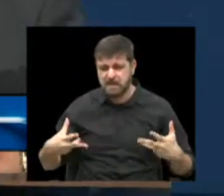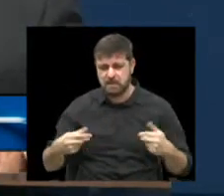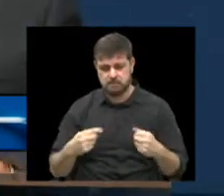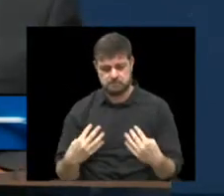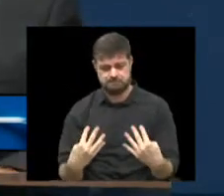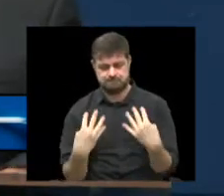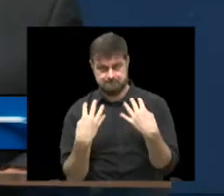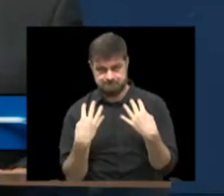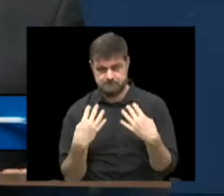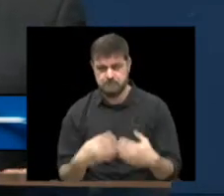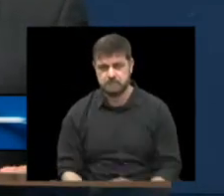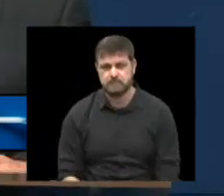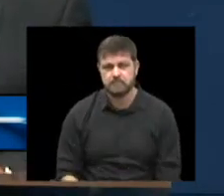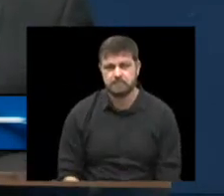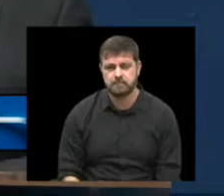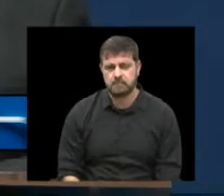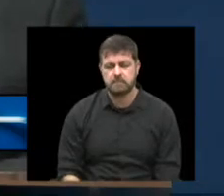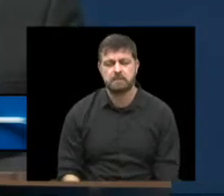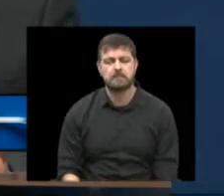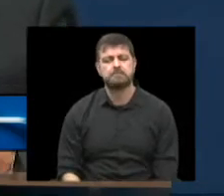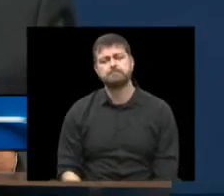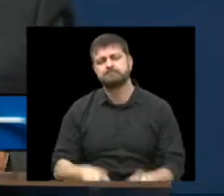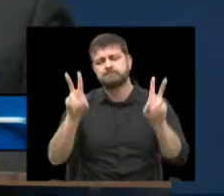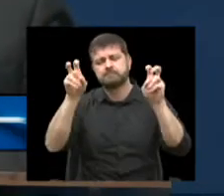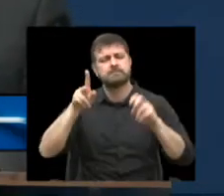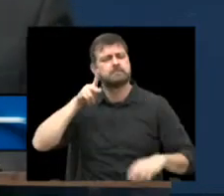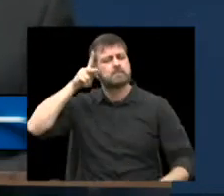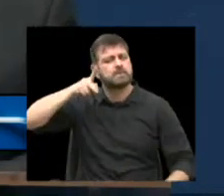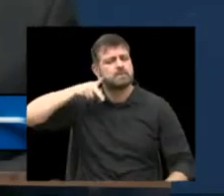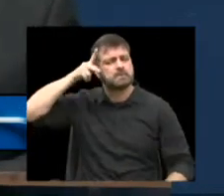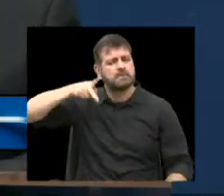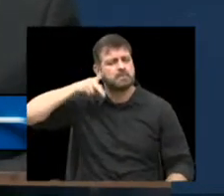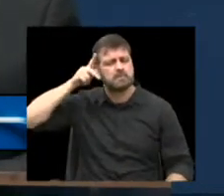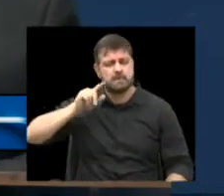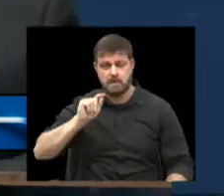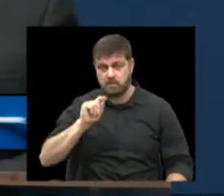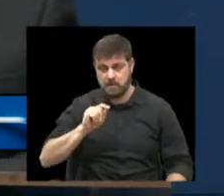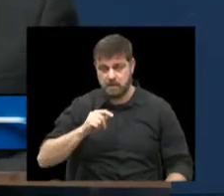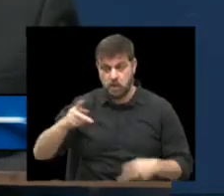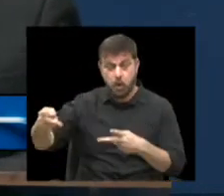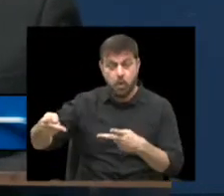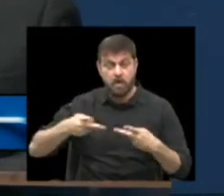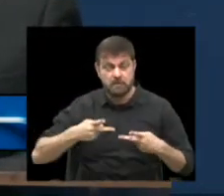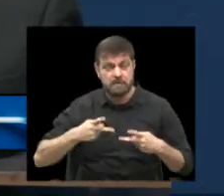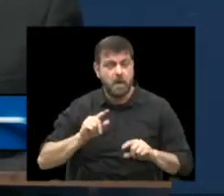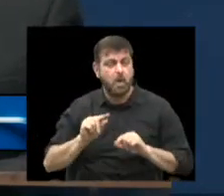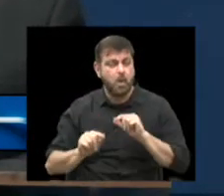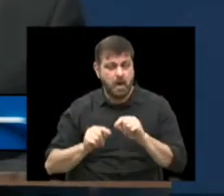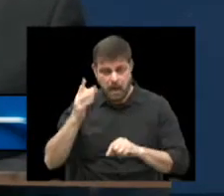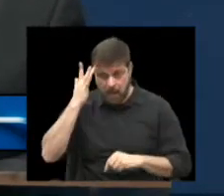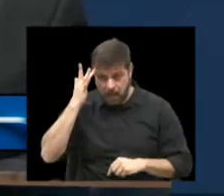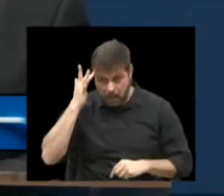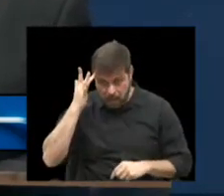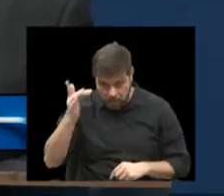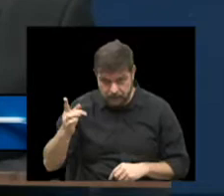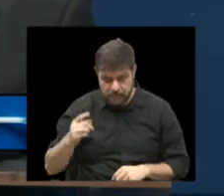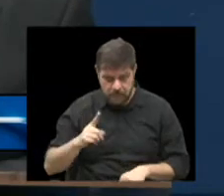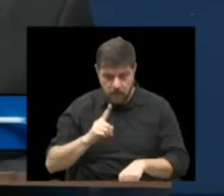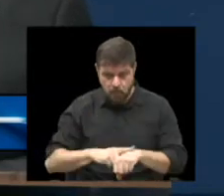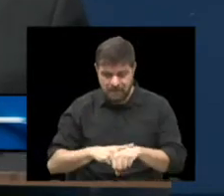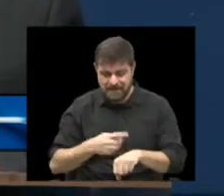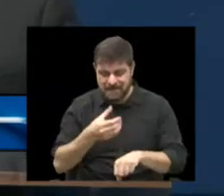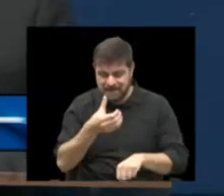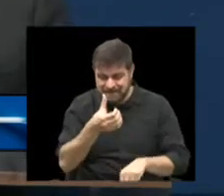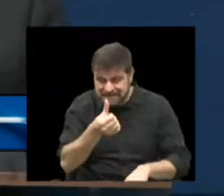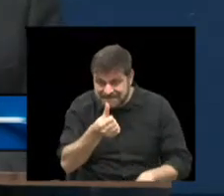Agora, trazendo aqui para a questão política, eu quero fazer um grande convite, porque amanhã, terça-feira, 18 horas,